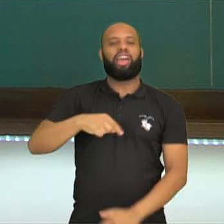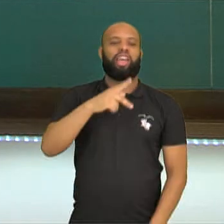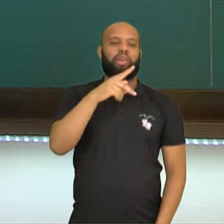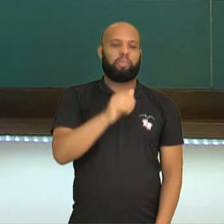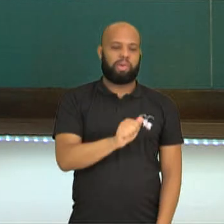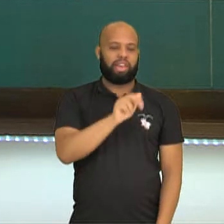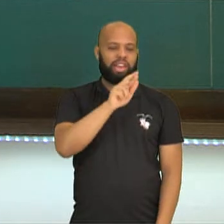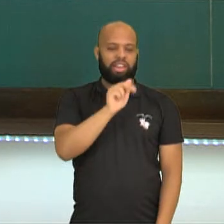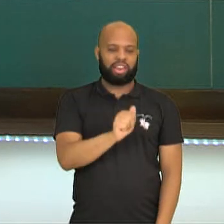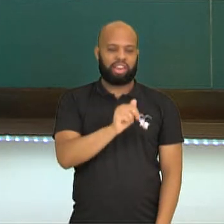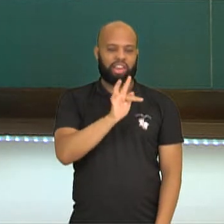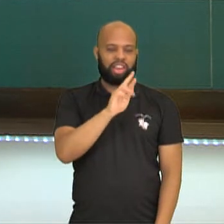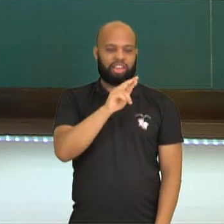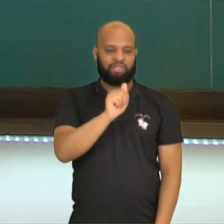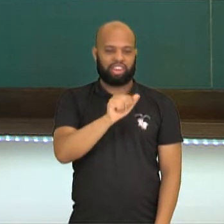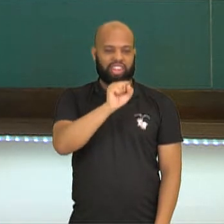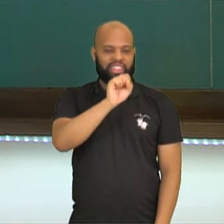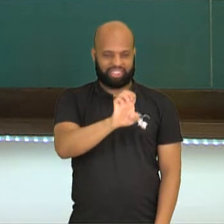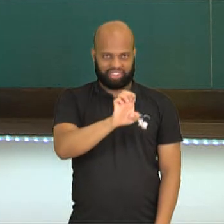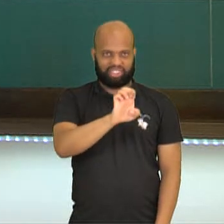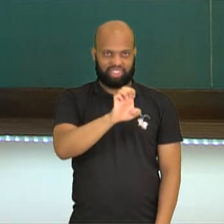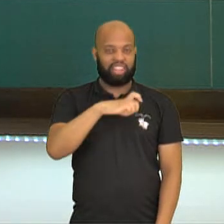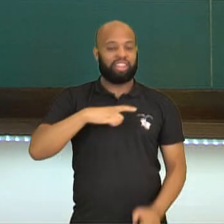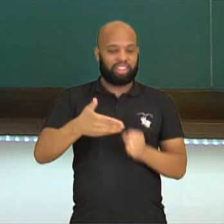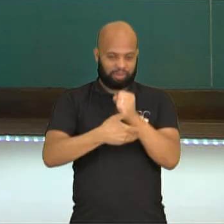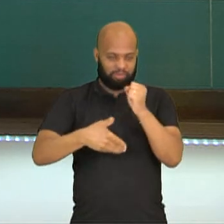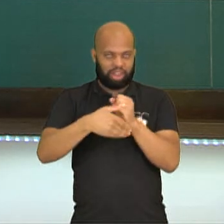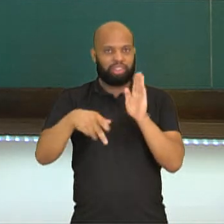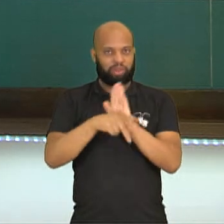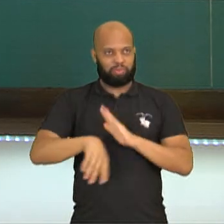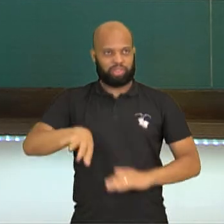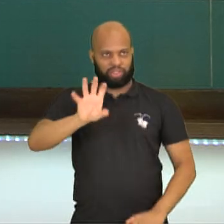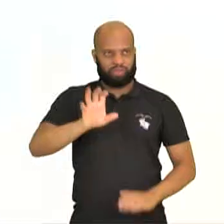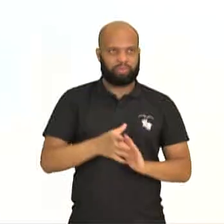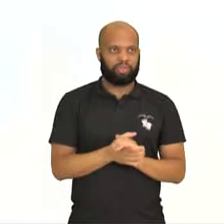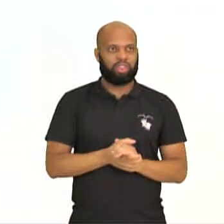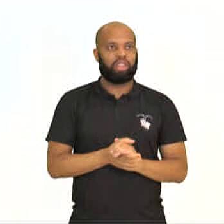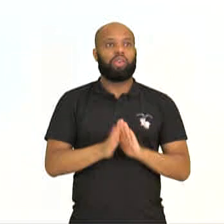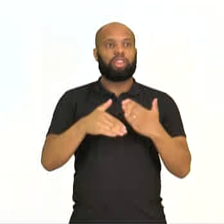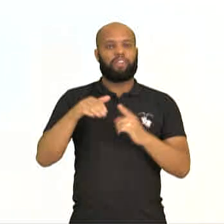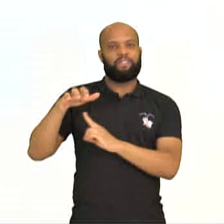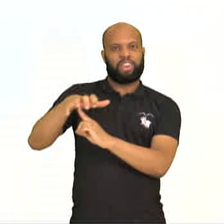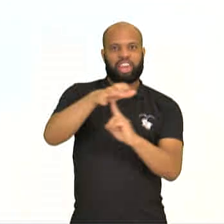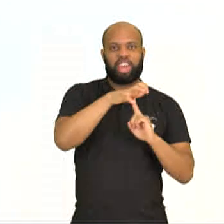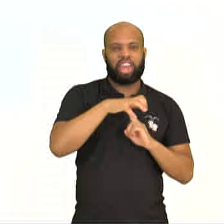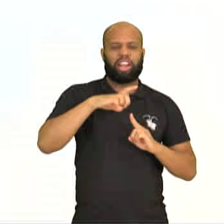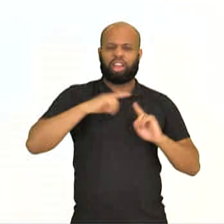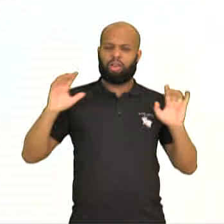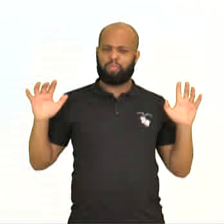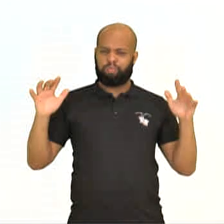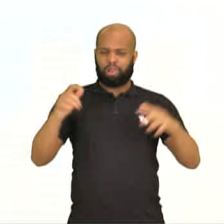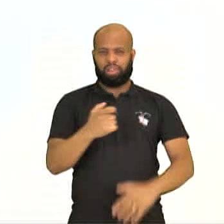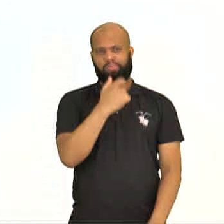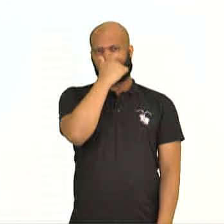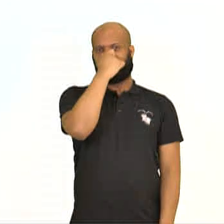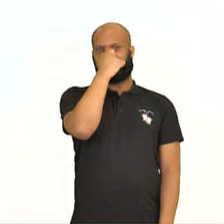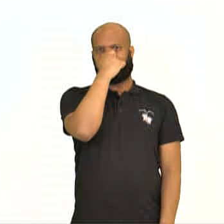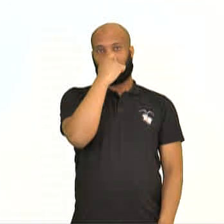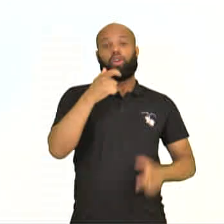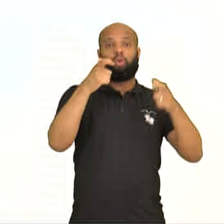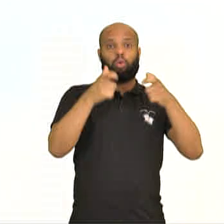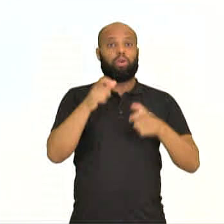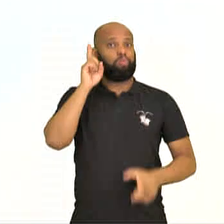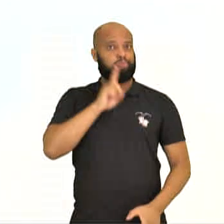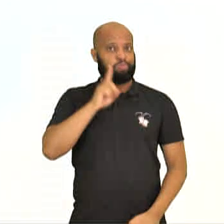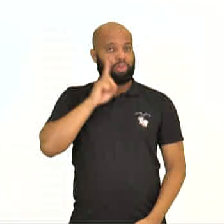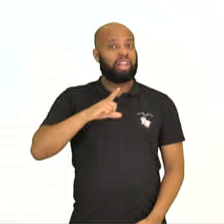Que deve se amparar nesses recortes em vermelho, né? Pois bem, a feira costuma lotar o Centro de Convenções de Los Angeles